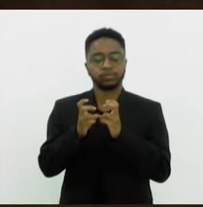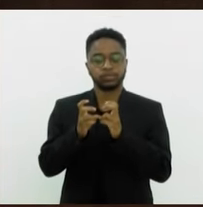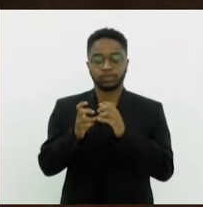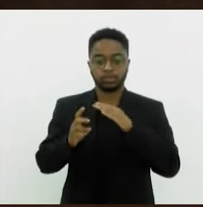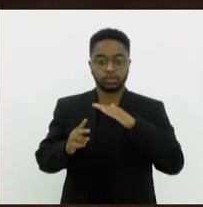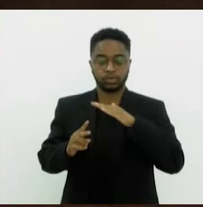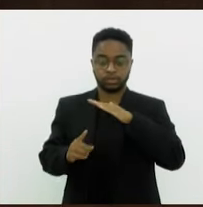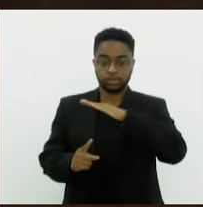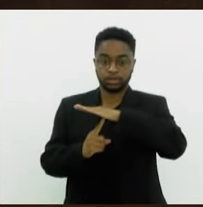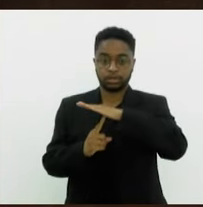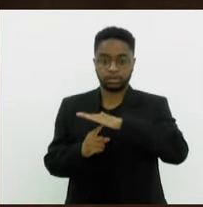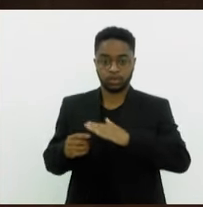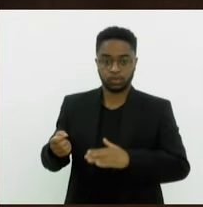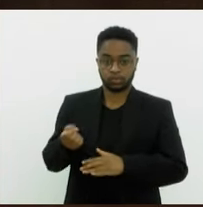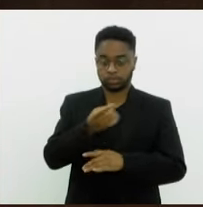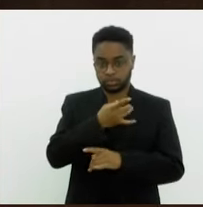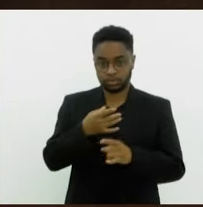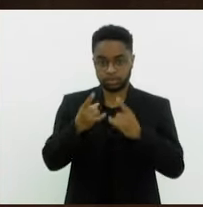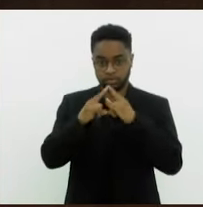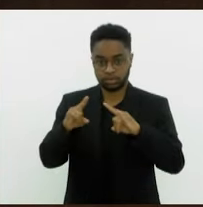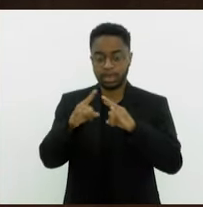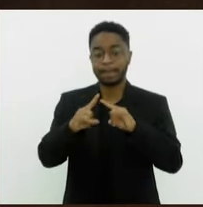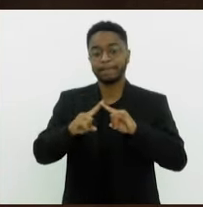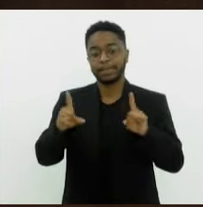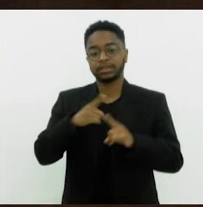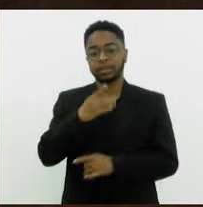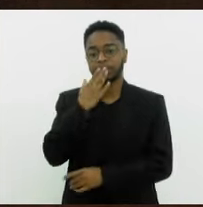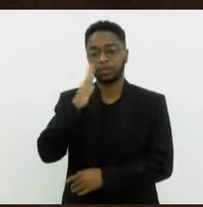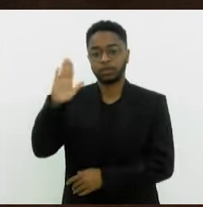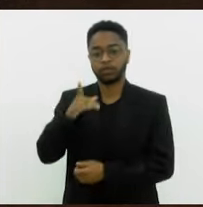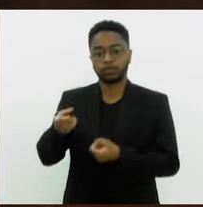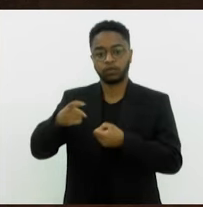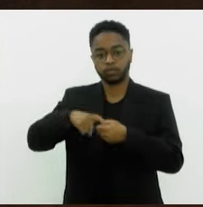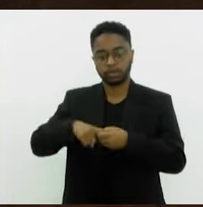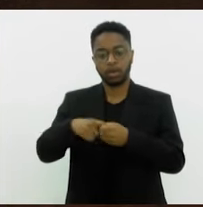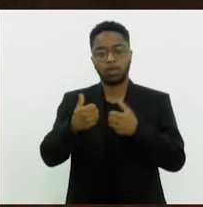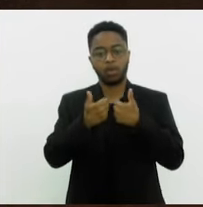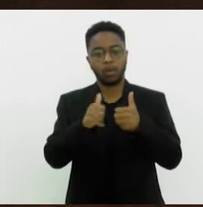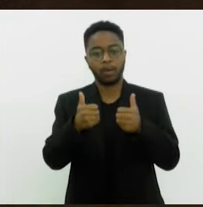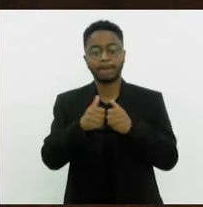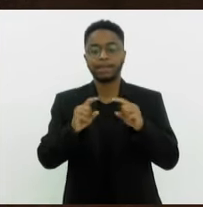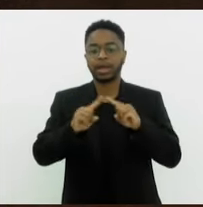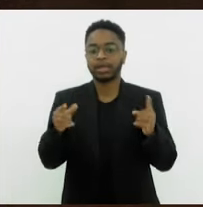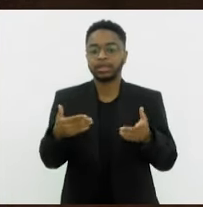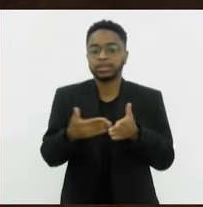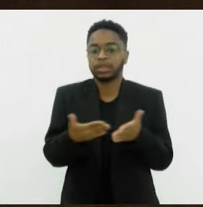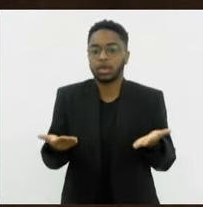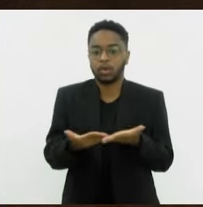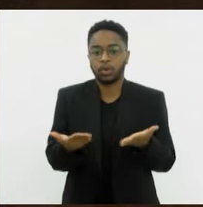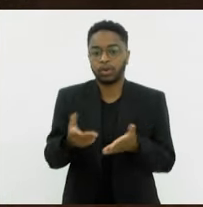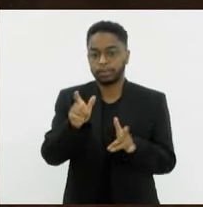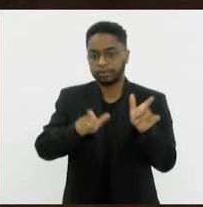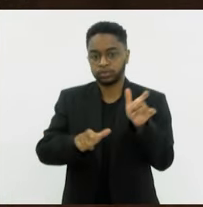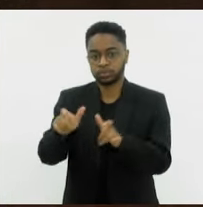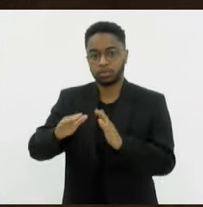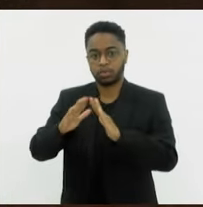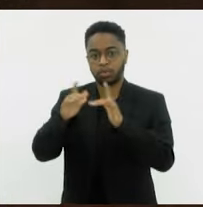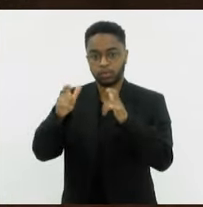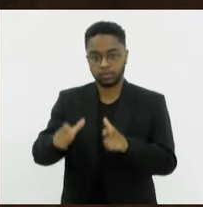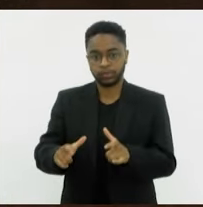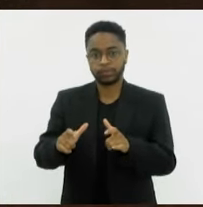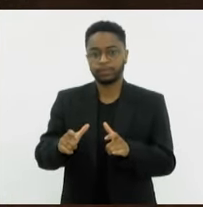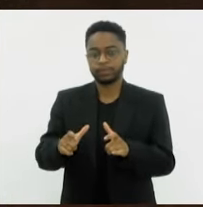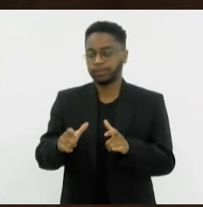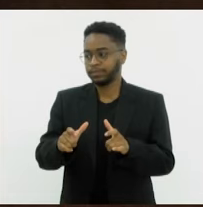uma promessa para retornar uma linha de ônibus, mas que até agora nada. E os moradores estão batendo aqui nos gabinetes,